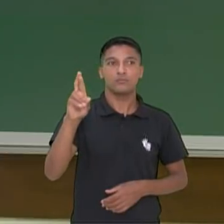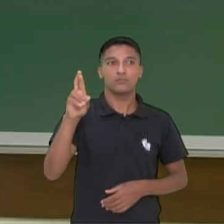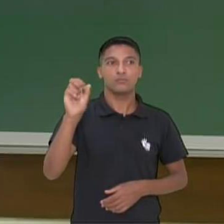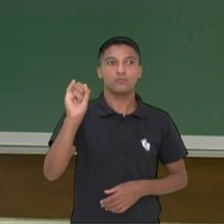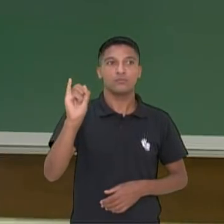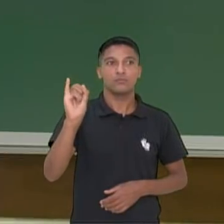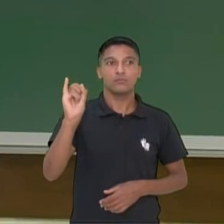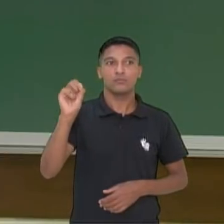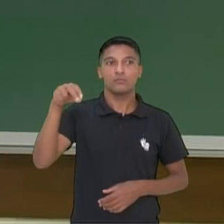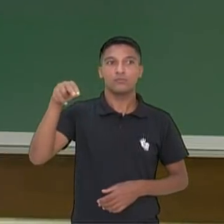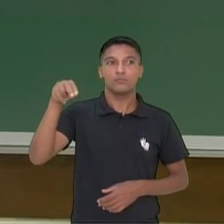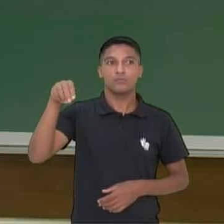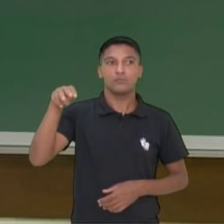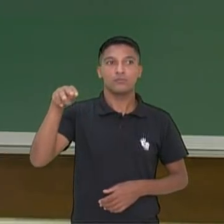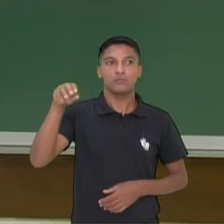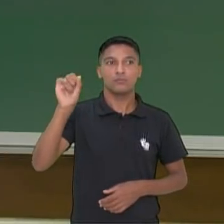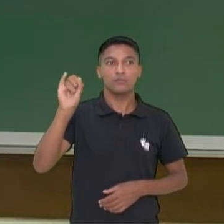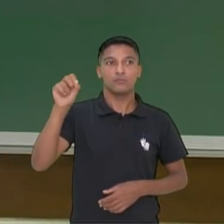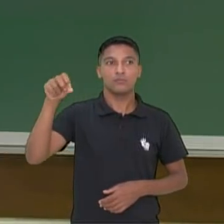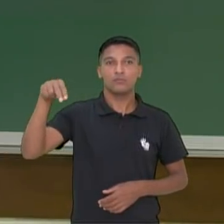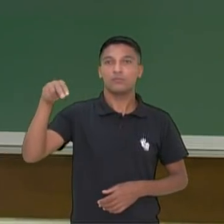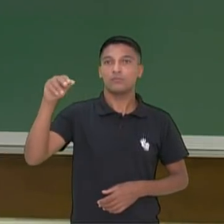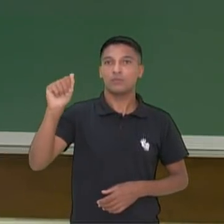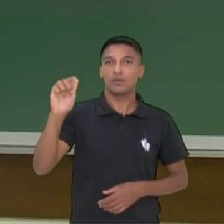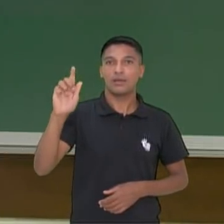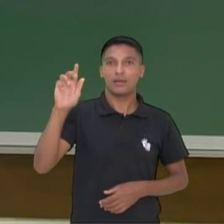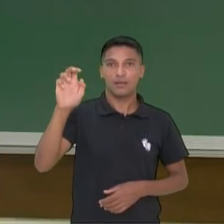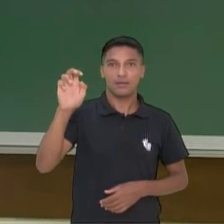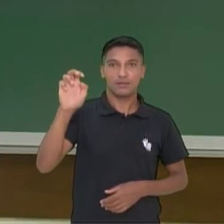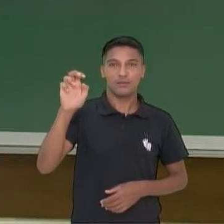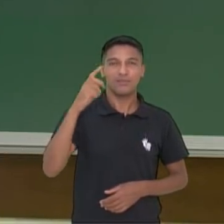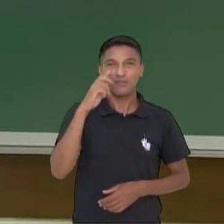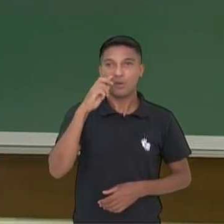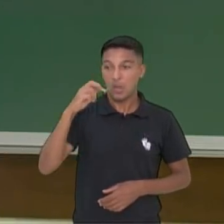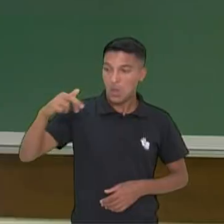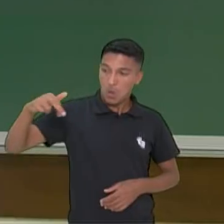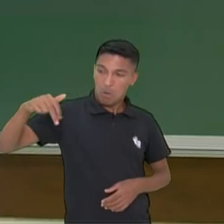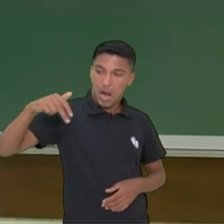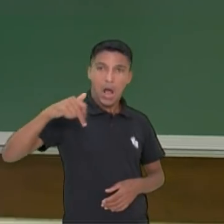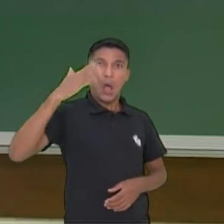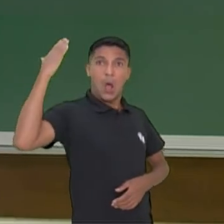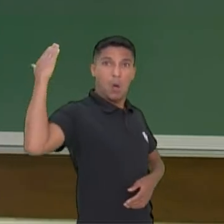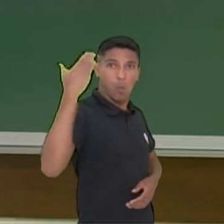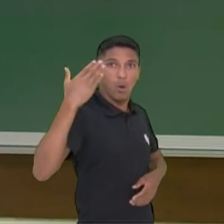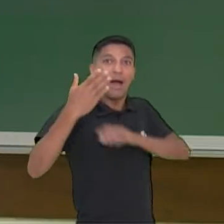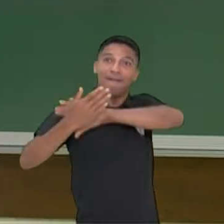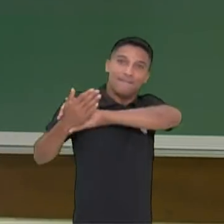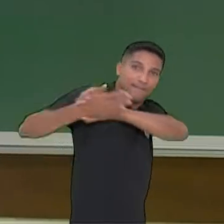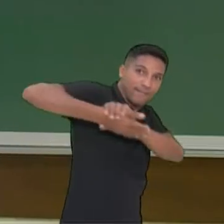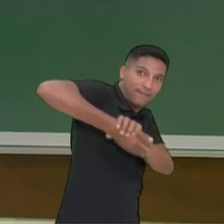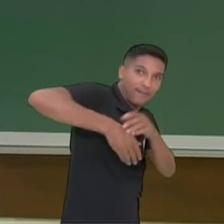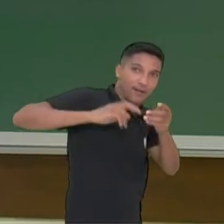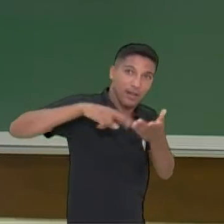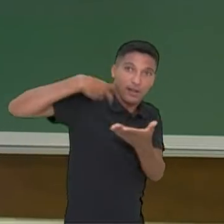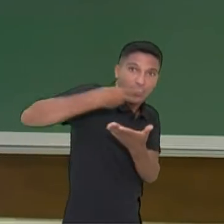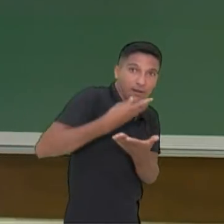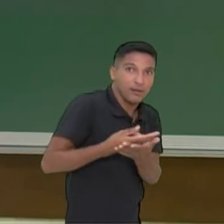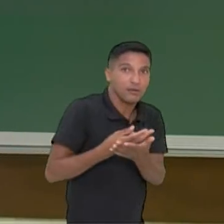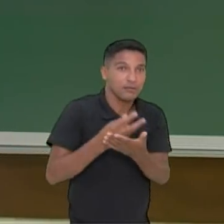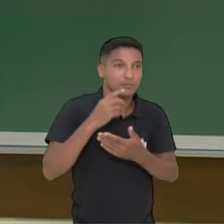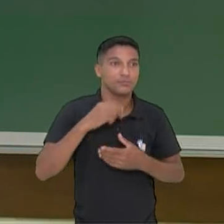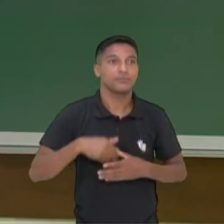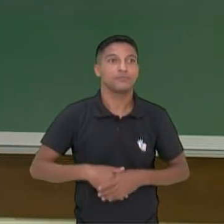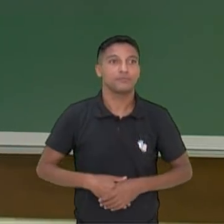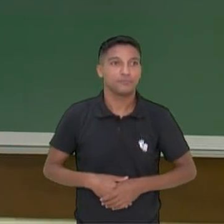o desequilíbrio dele e derrubá-lo no chão. O Kotegaeshi, né, que também é